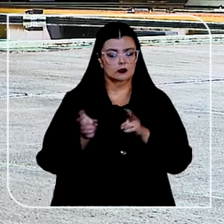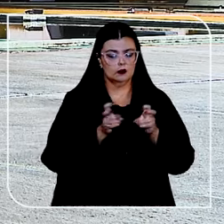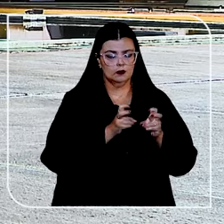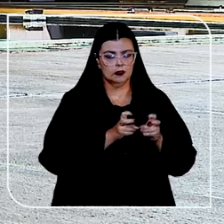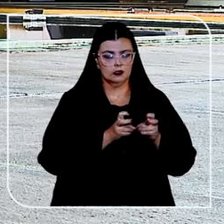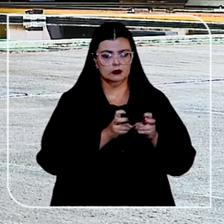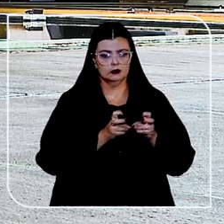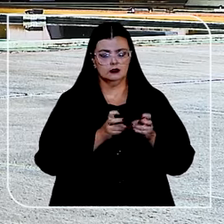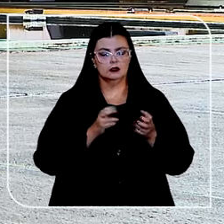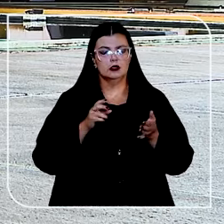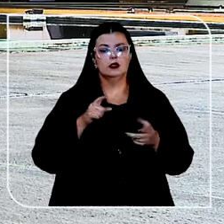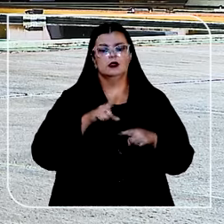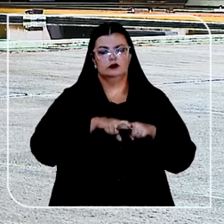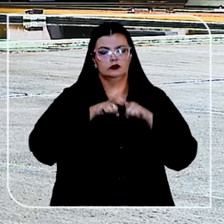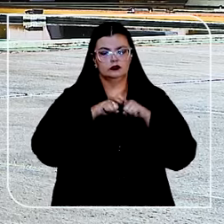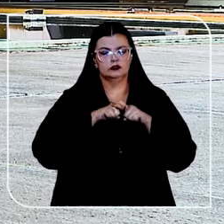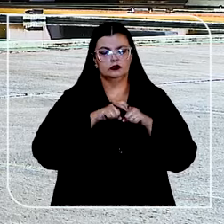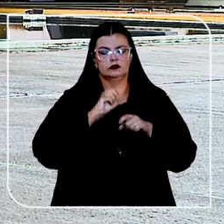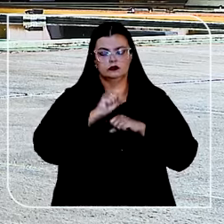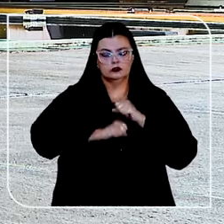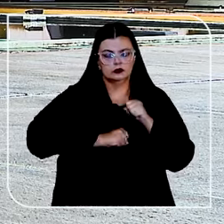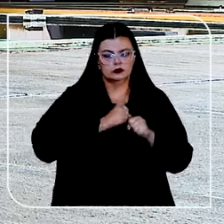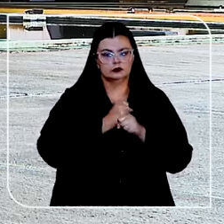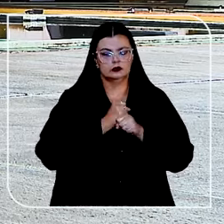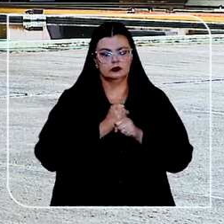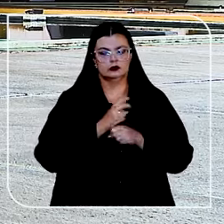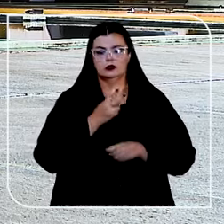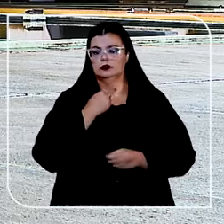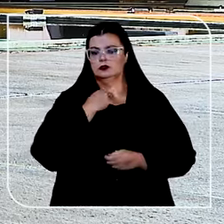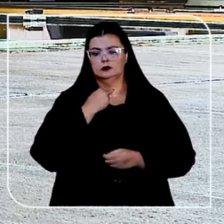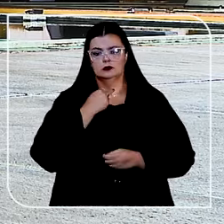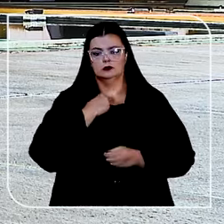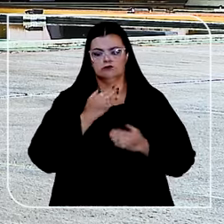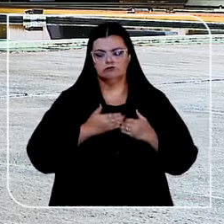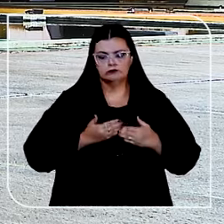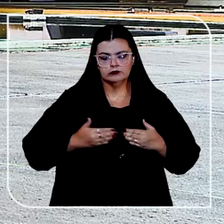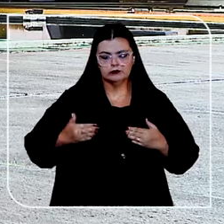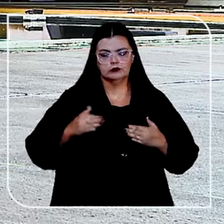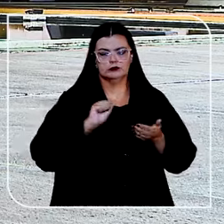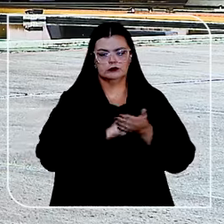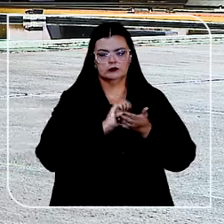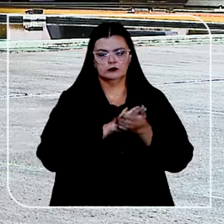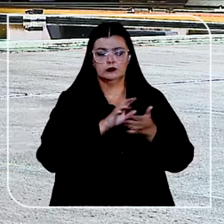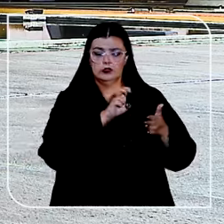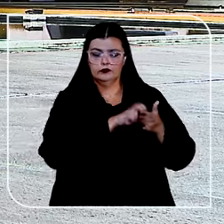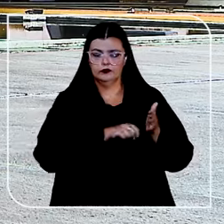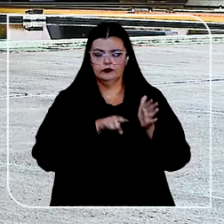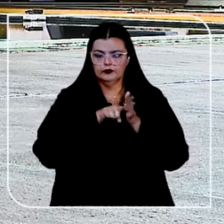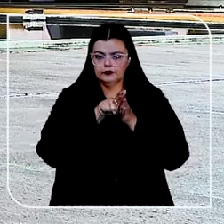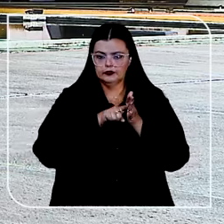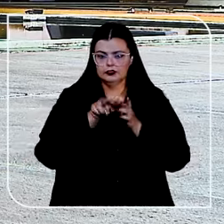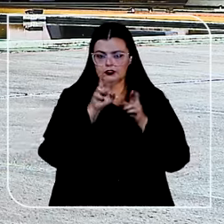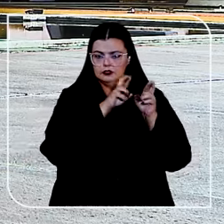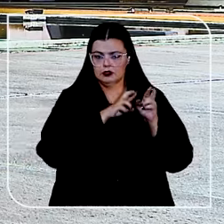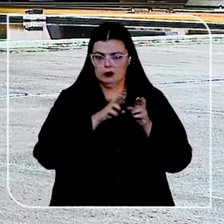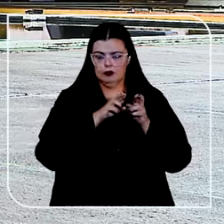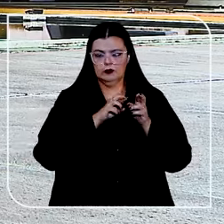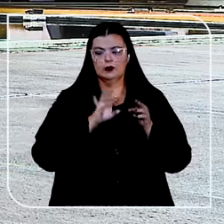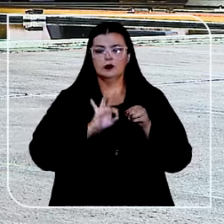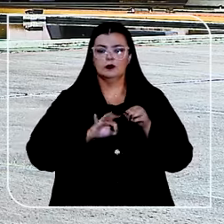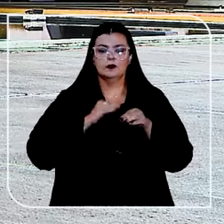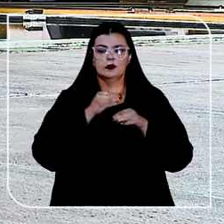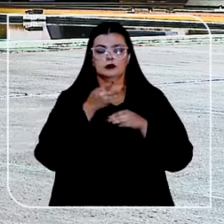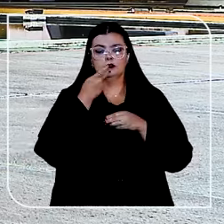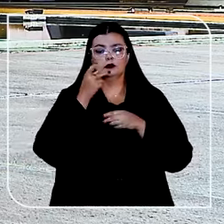cobrança de eventual dívida originada das anuidades não poderia seguir o rito da execução fiscal o ministro